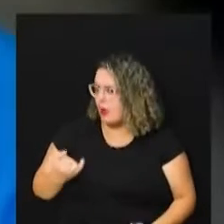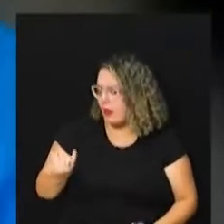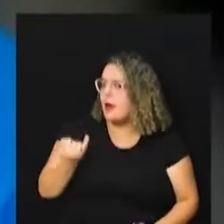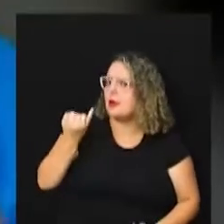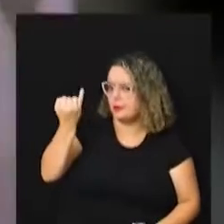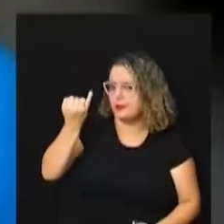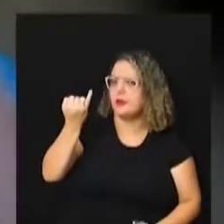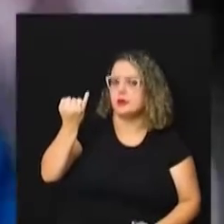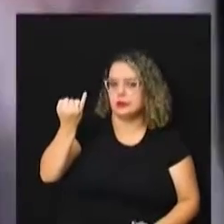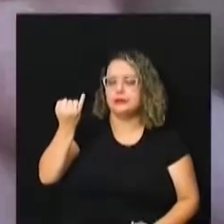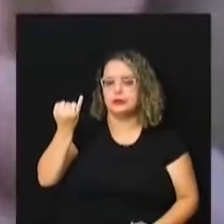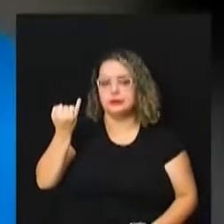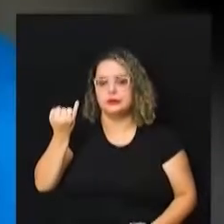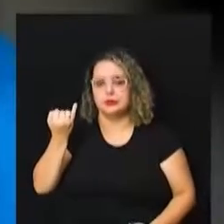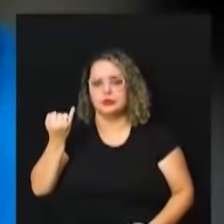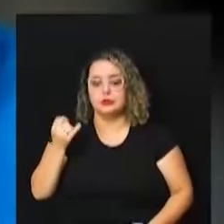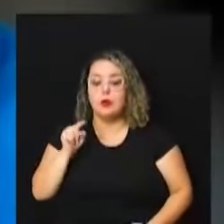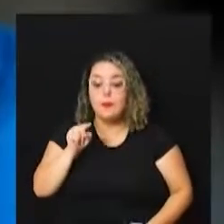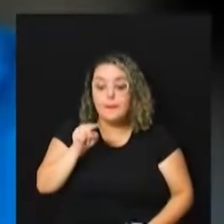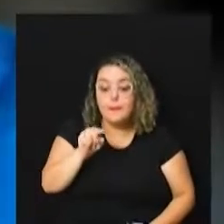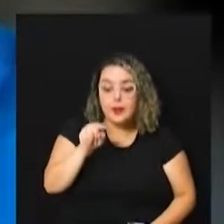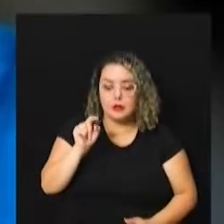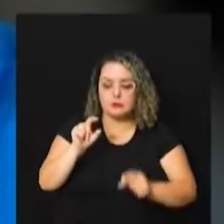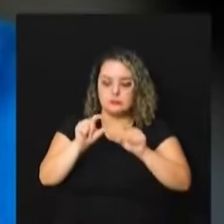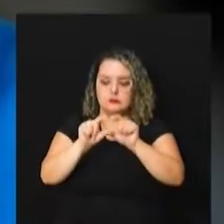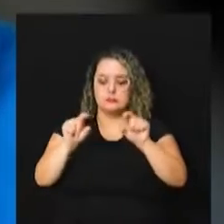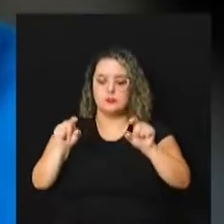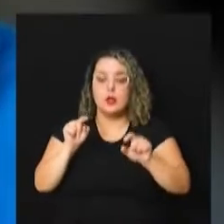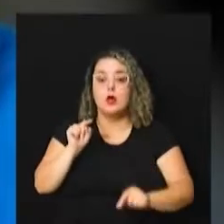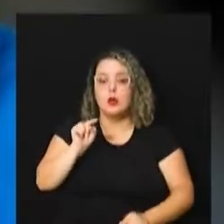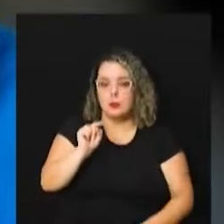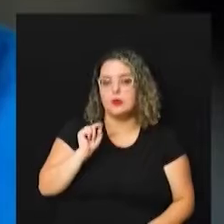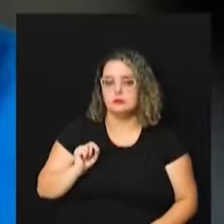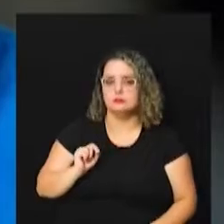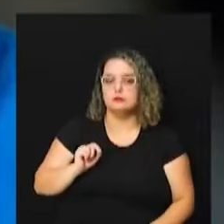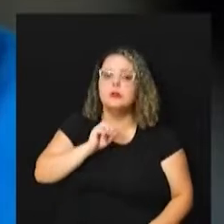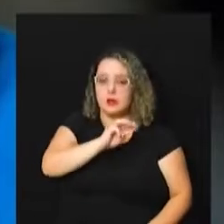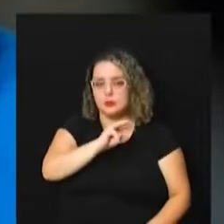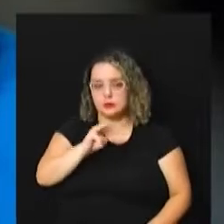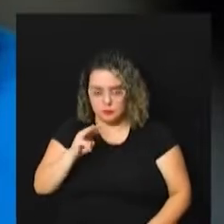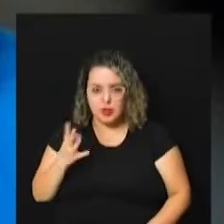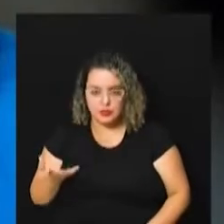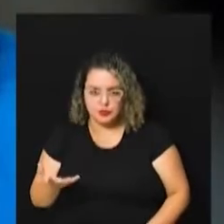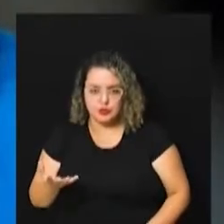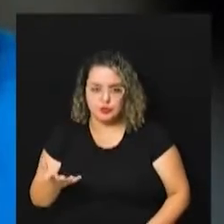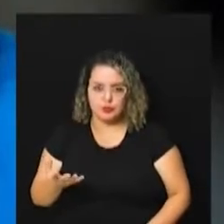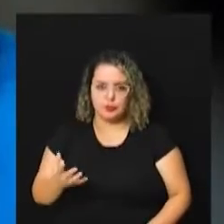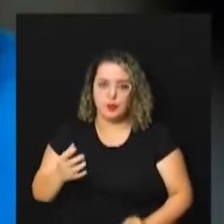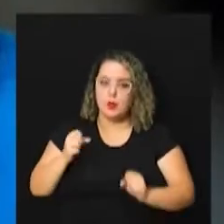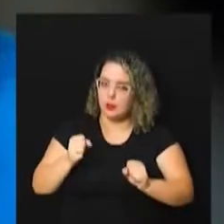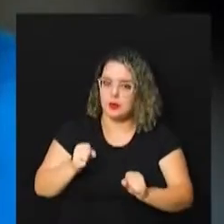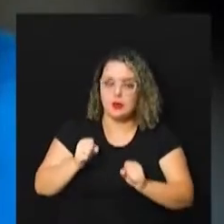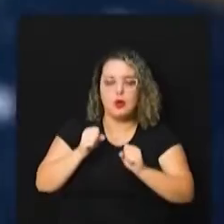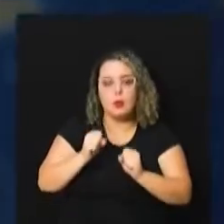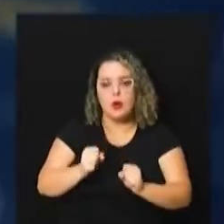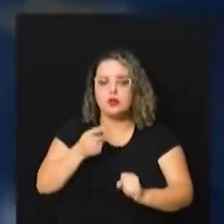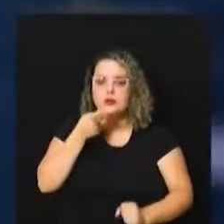etária entre 13 a 24 anos. Agora, no novo levantamento de março desse ano, o número saltou